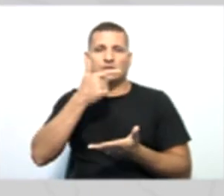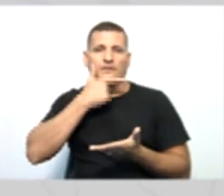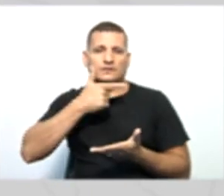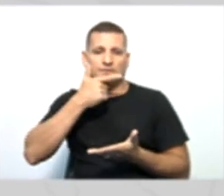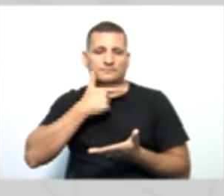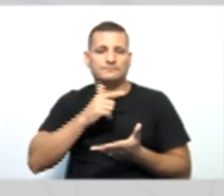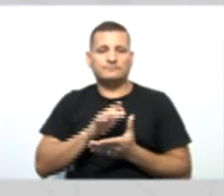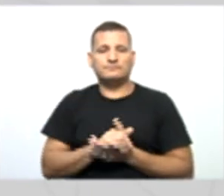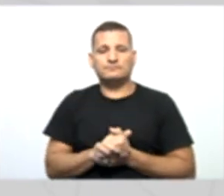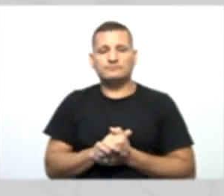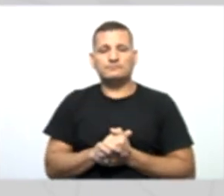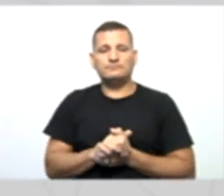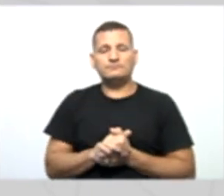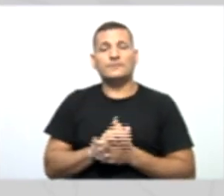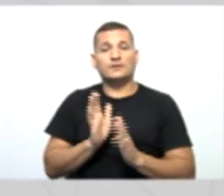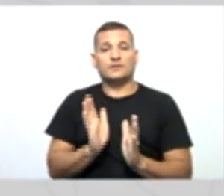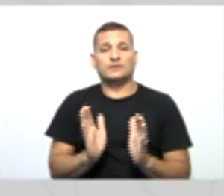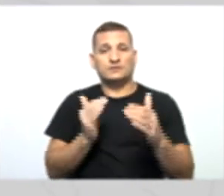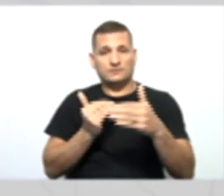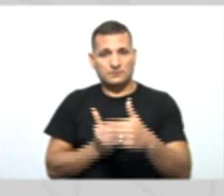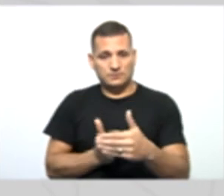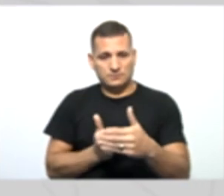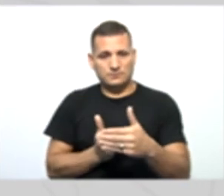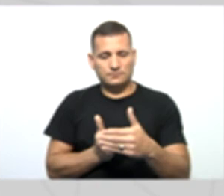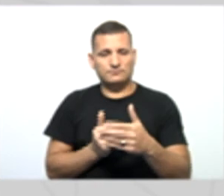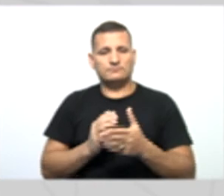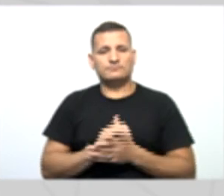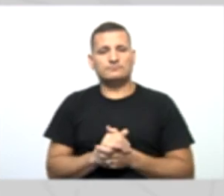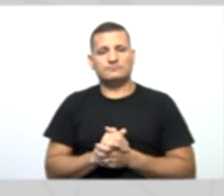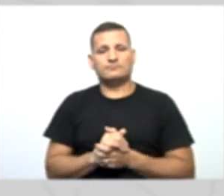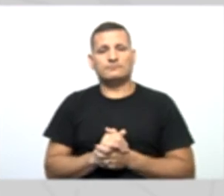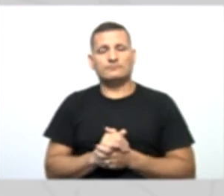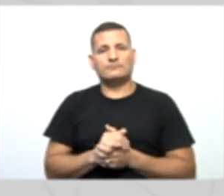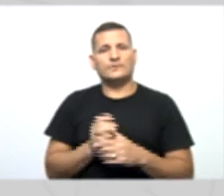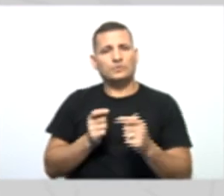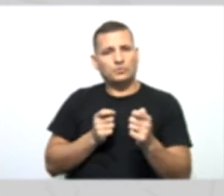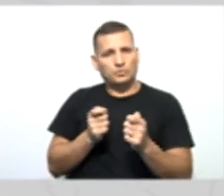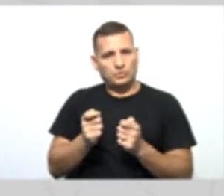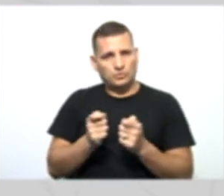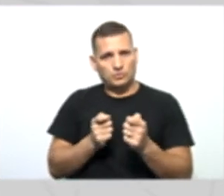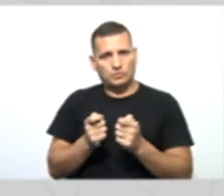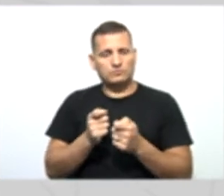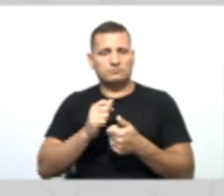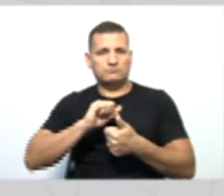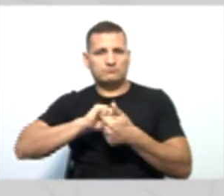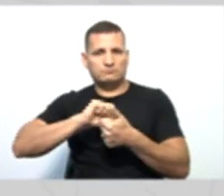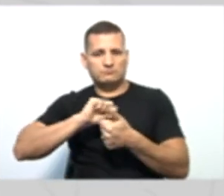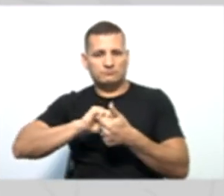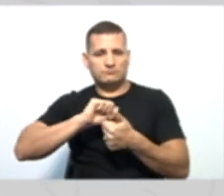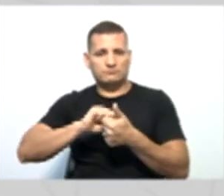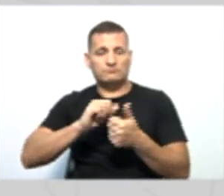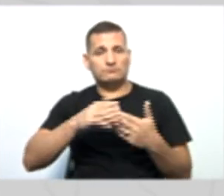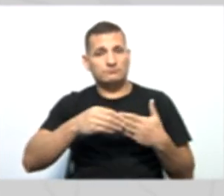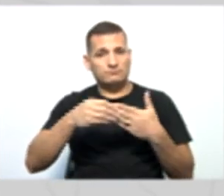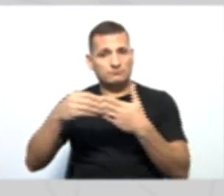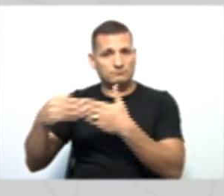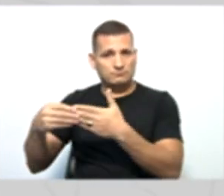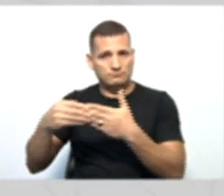queijo, processamento de embalagem do produto, controle da qualidade na produção e